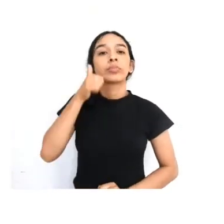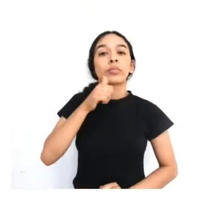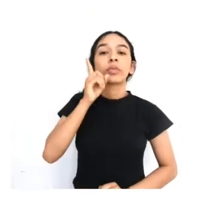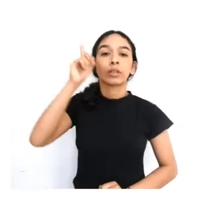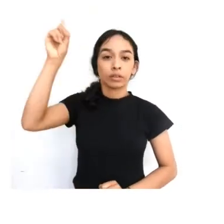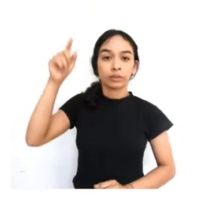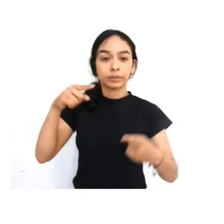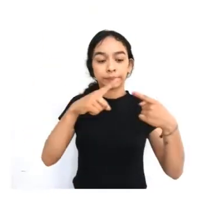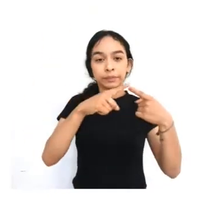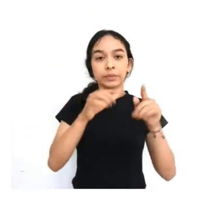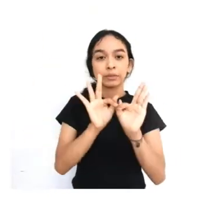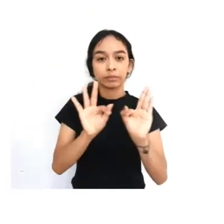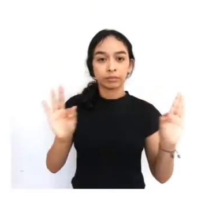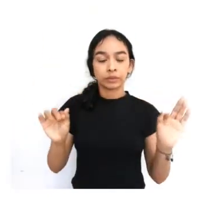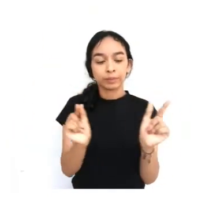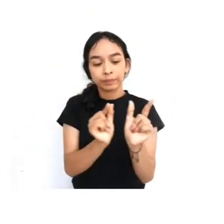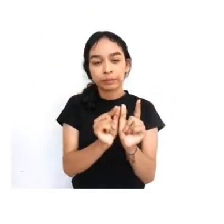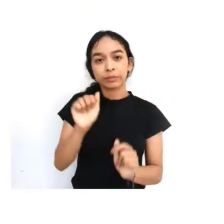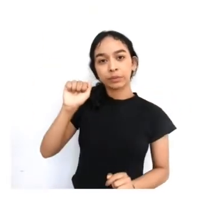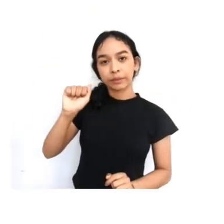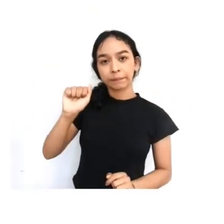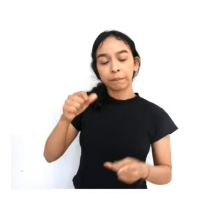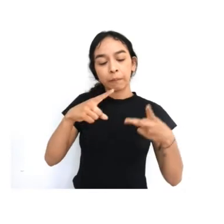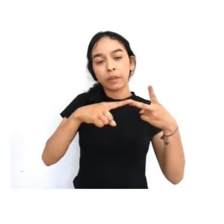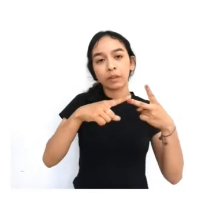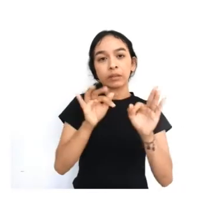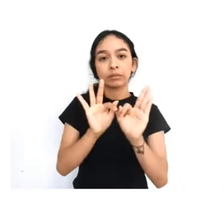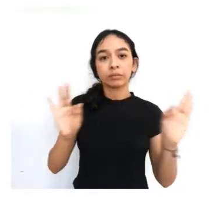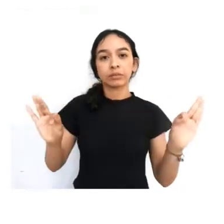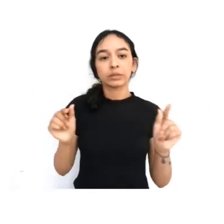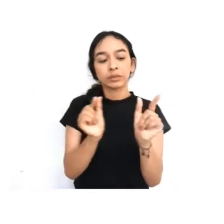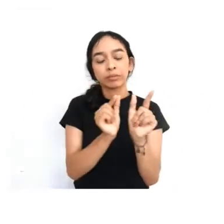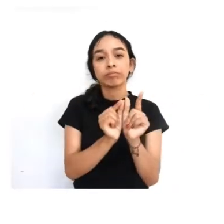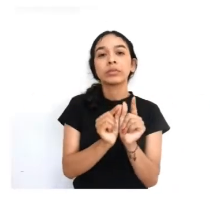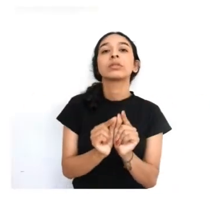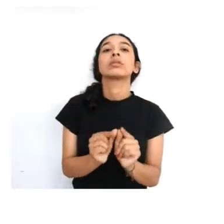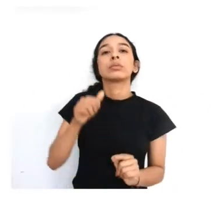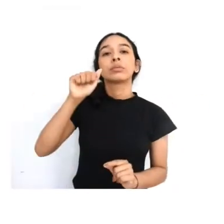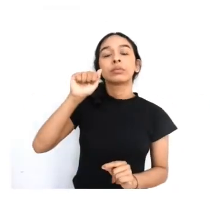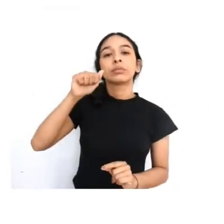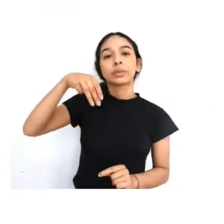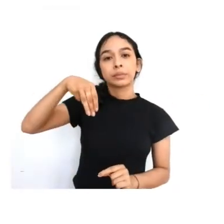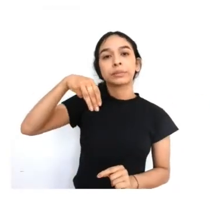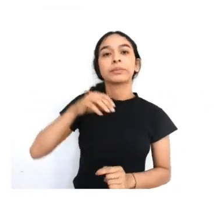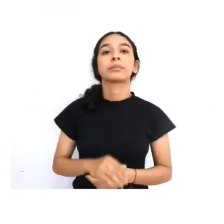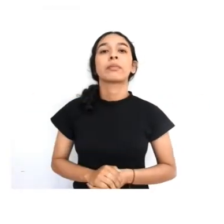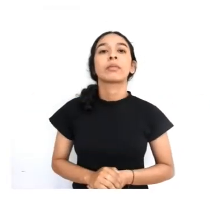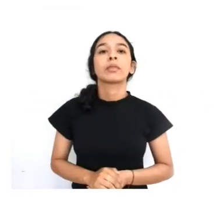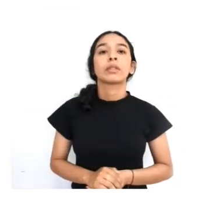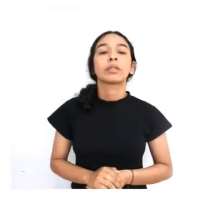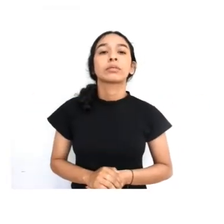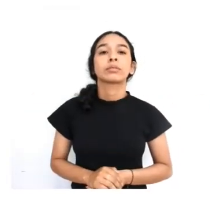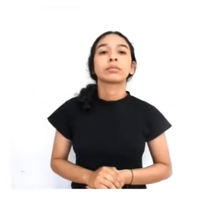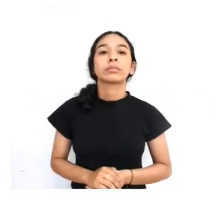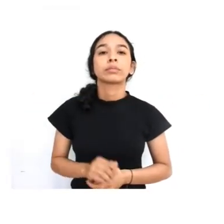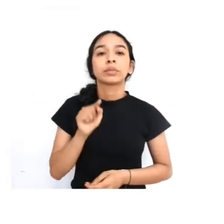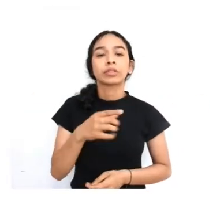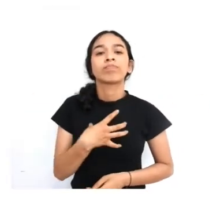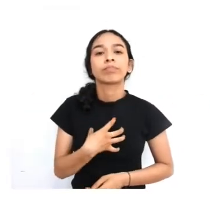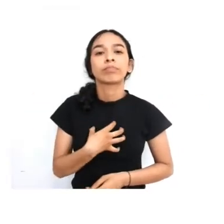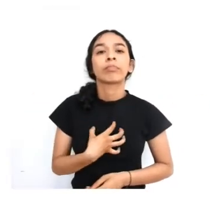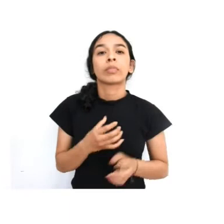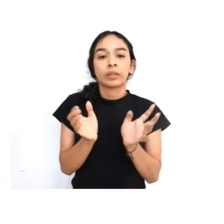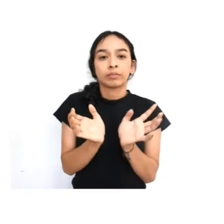vai determinar o seu caso sintático e também o seu significado dentro